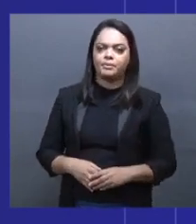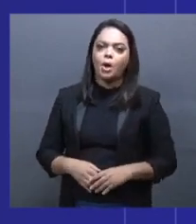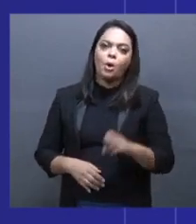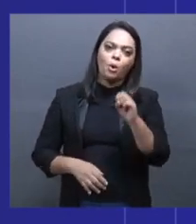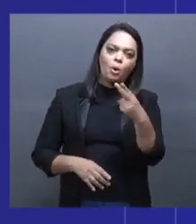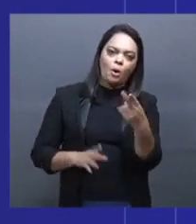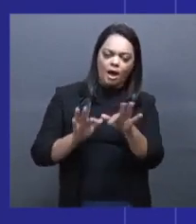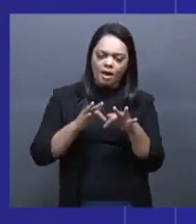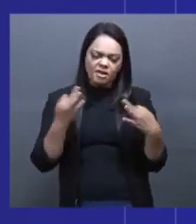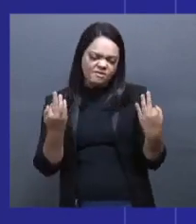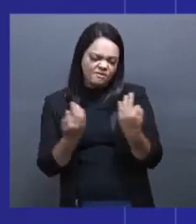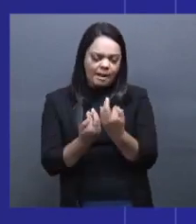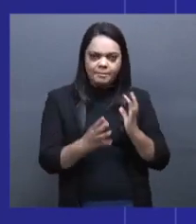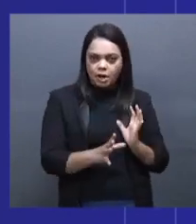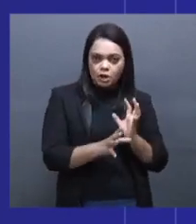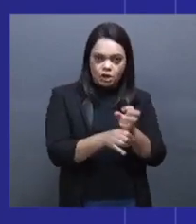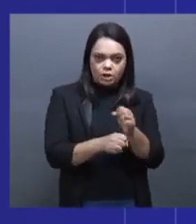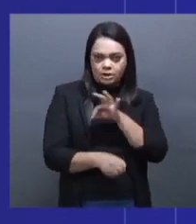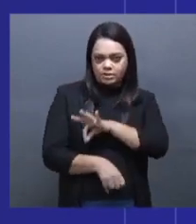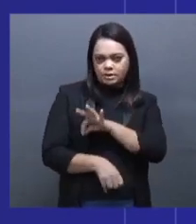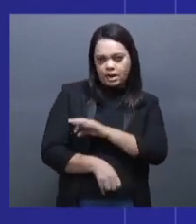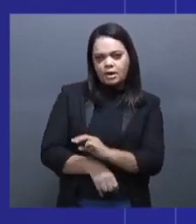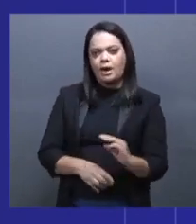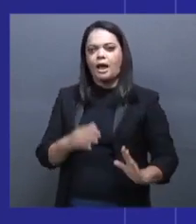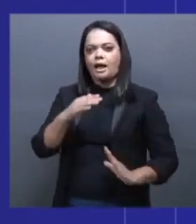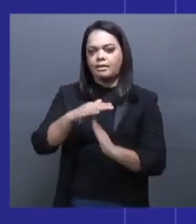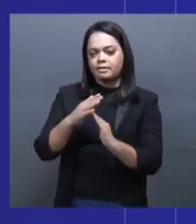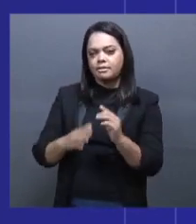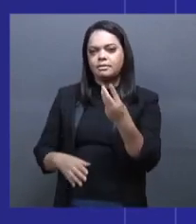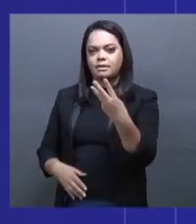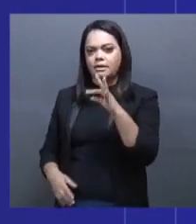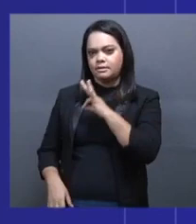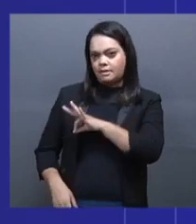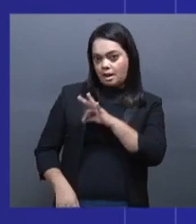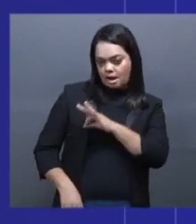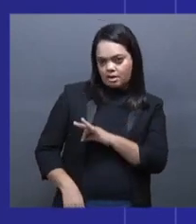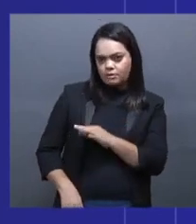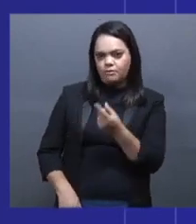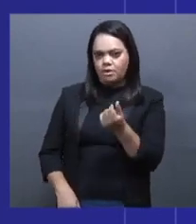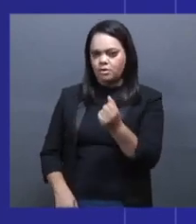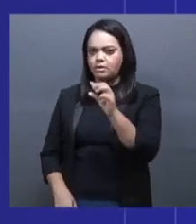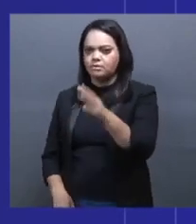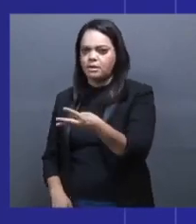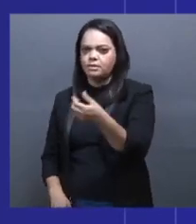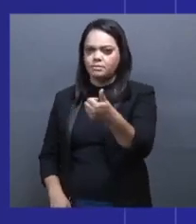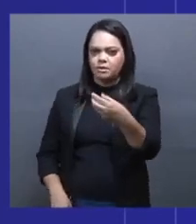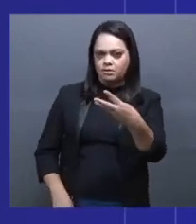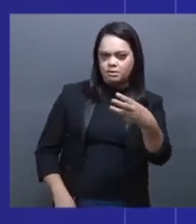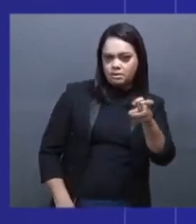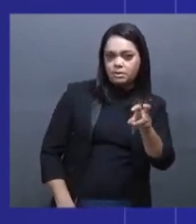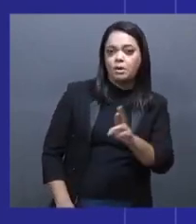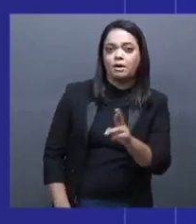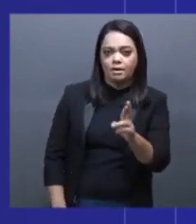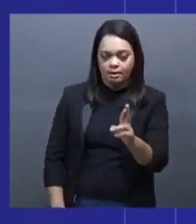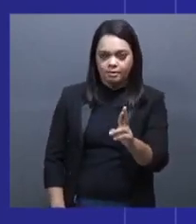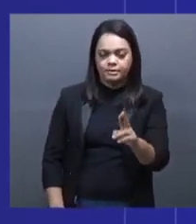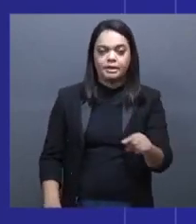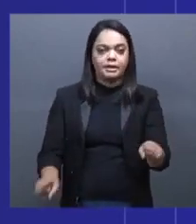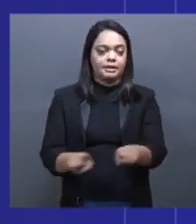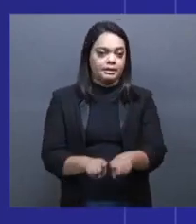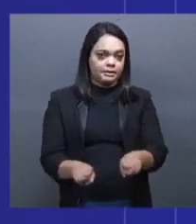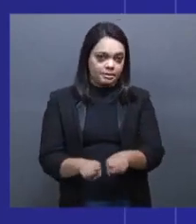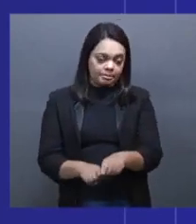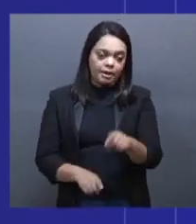renda familiar mensal total de até 3 salários mínimos, R$ 3.135, além de não